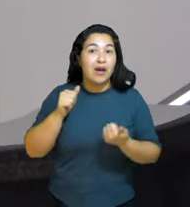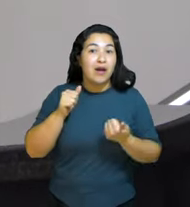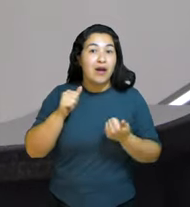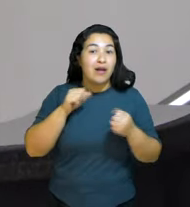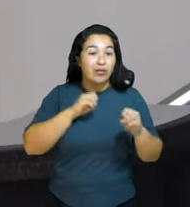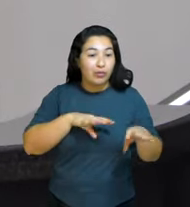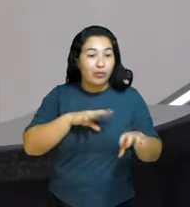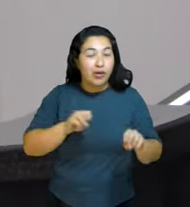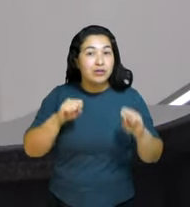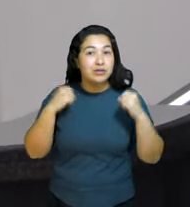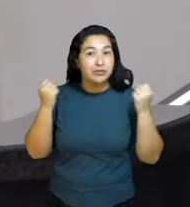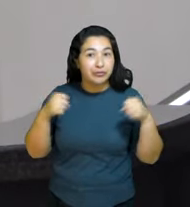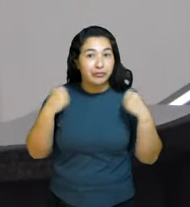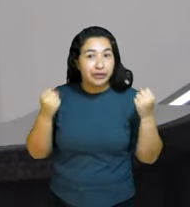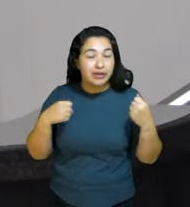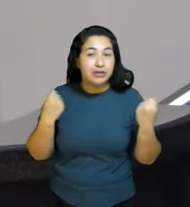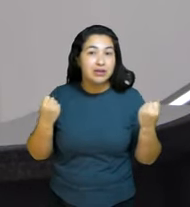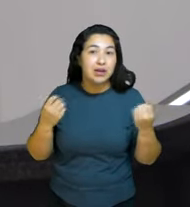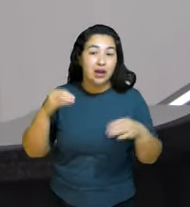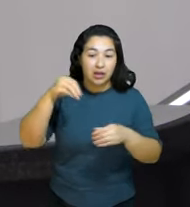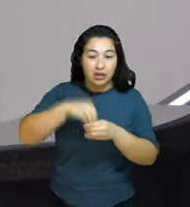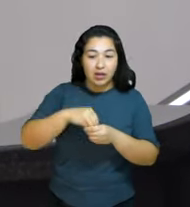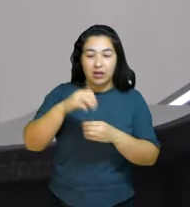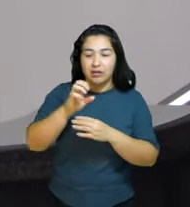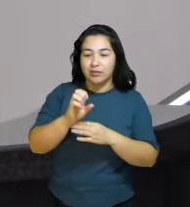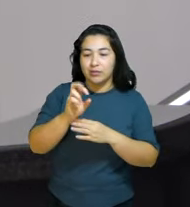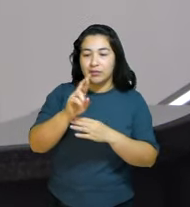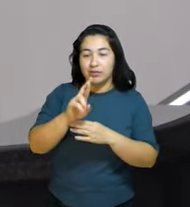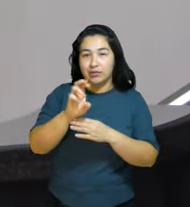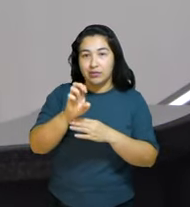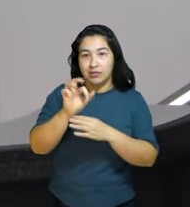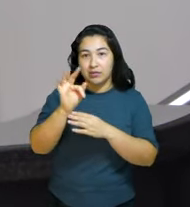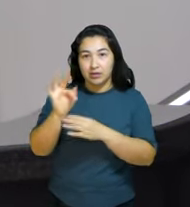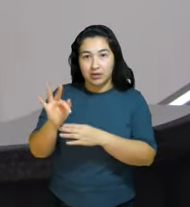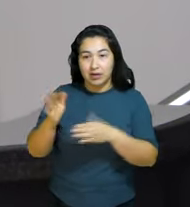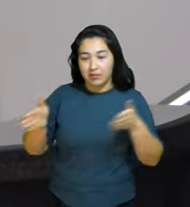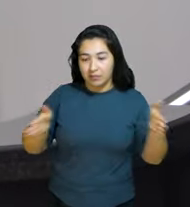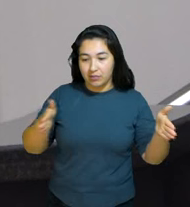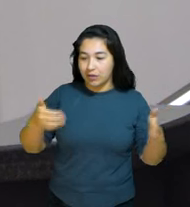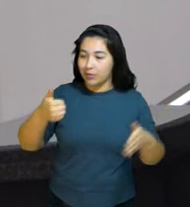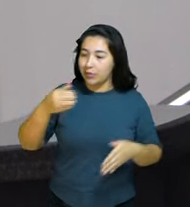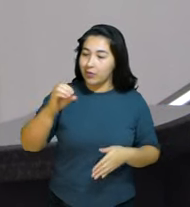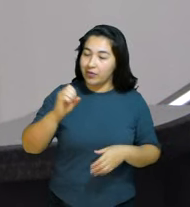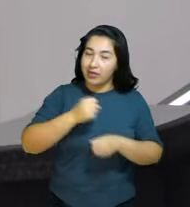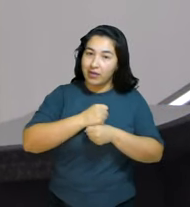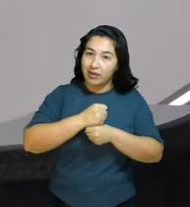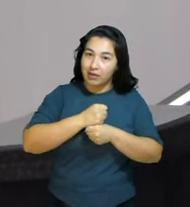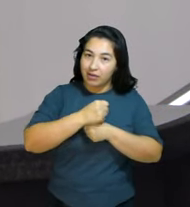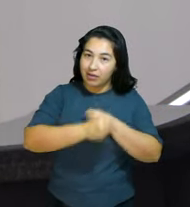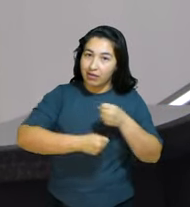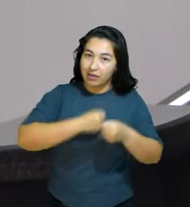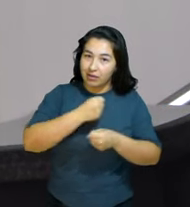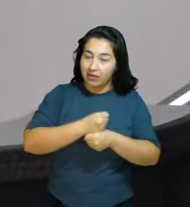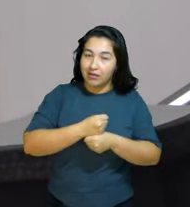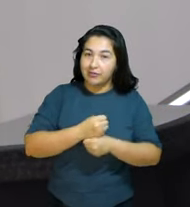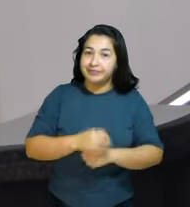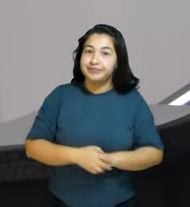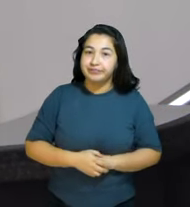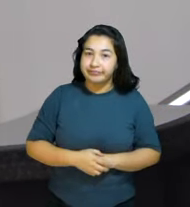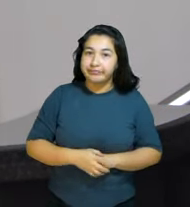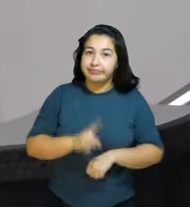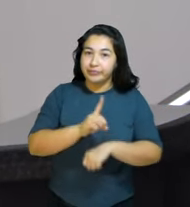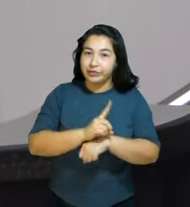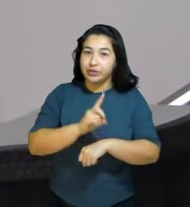estive dentro do CREF com alguns colegas que estão aqui, durante 10 anos também na diretoria,